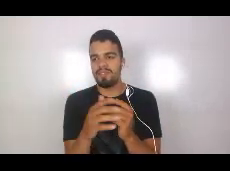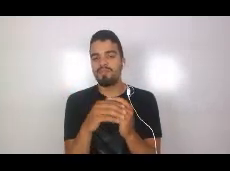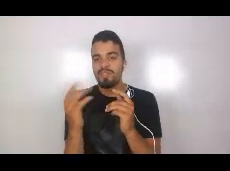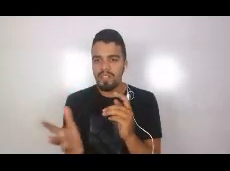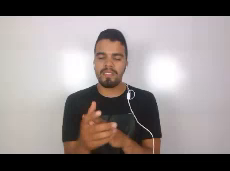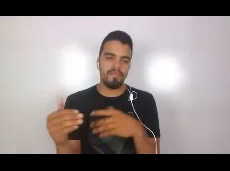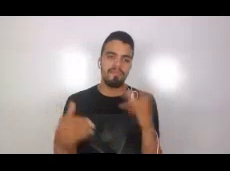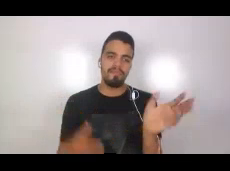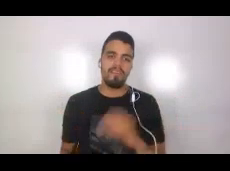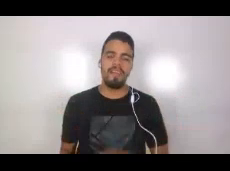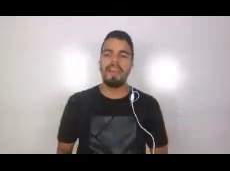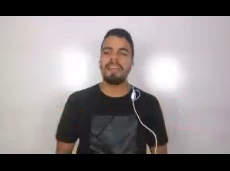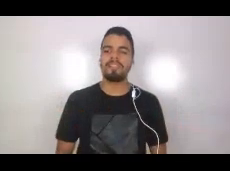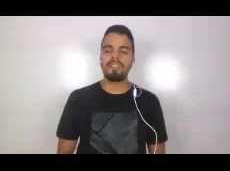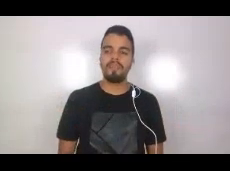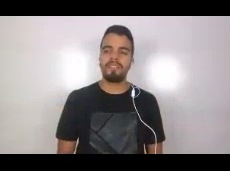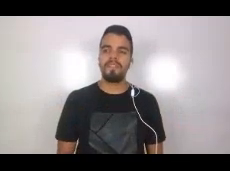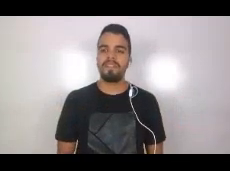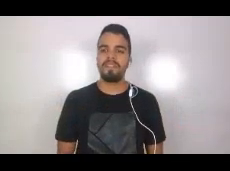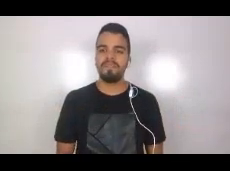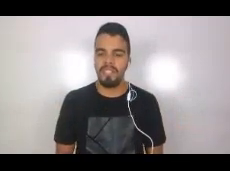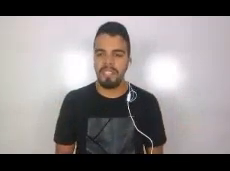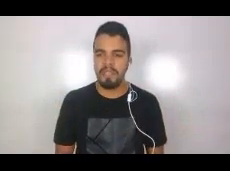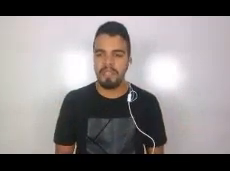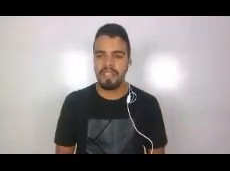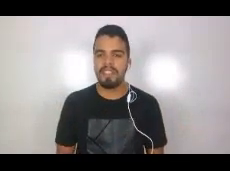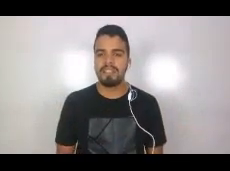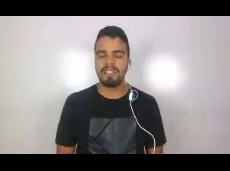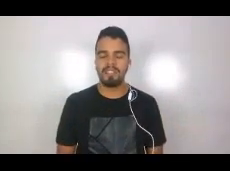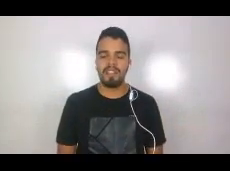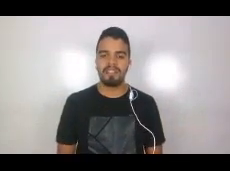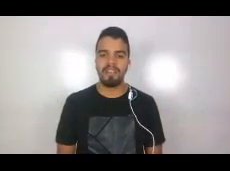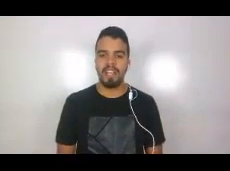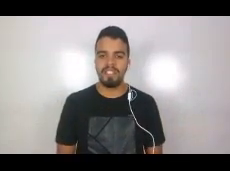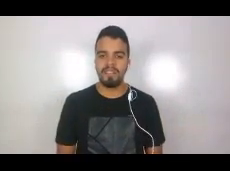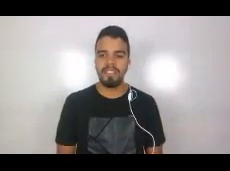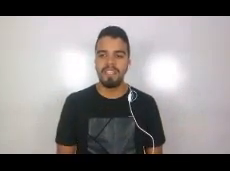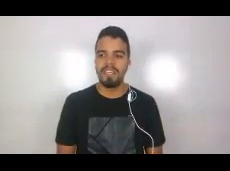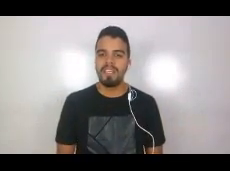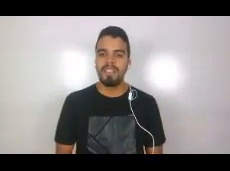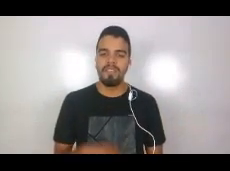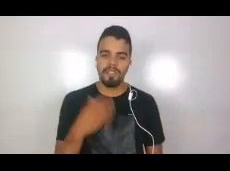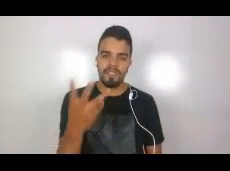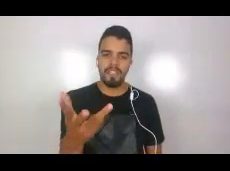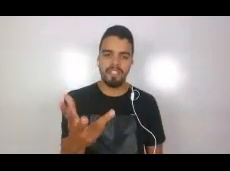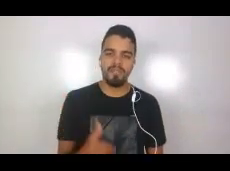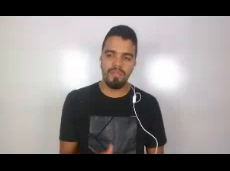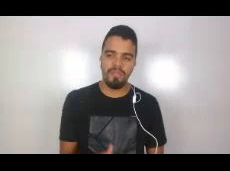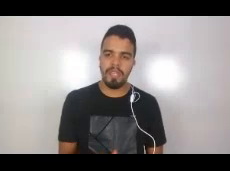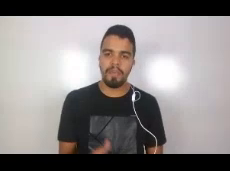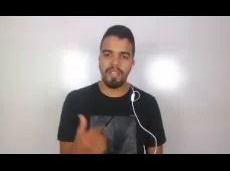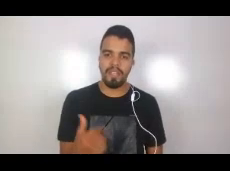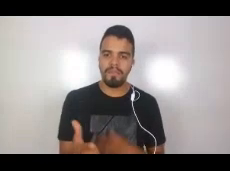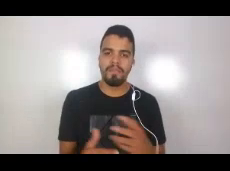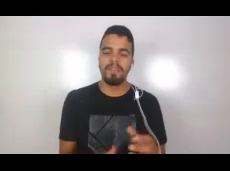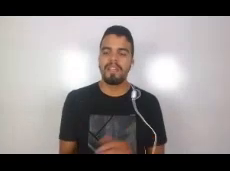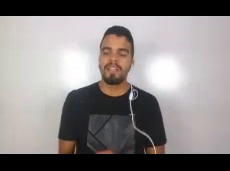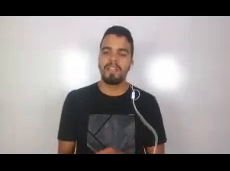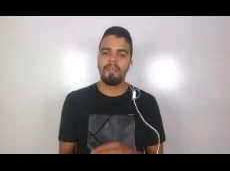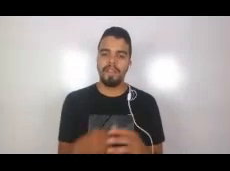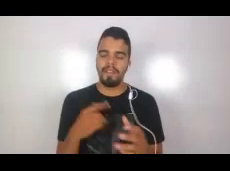os números. Então, é totalmente viável utilizar também, né, nas atividades avaliativas. E vocês, tutores, né,